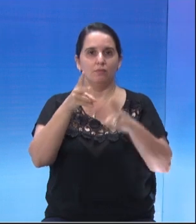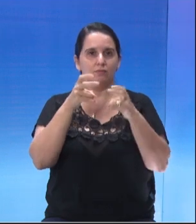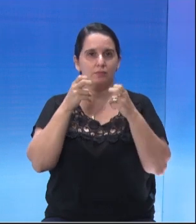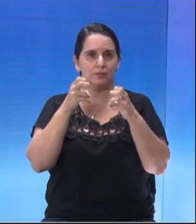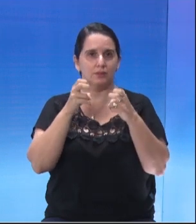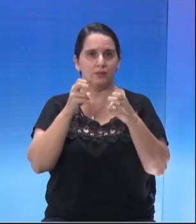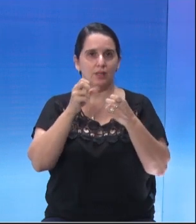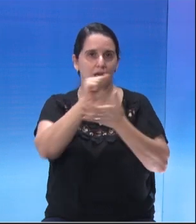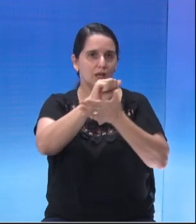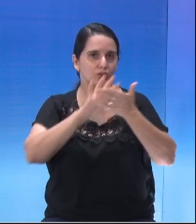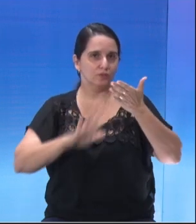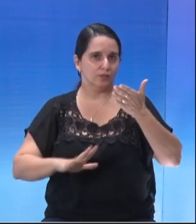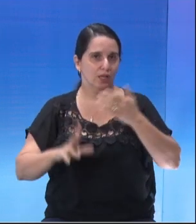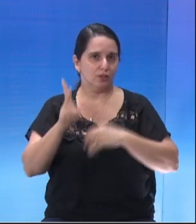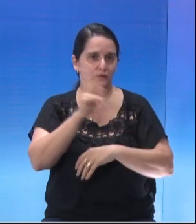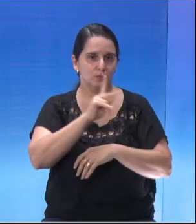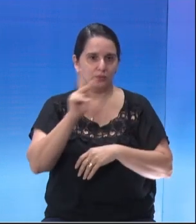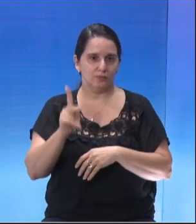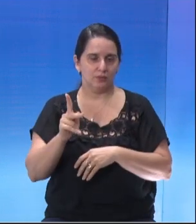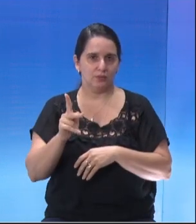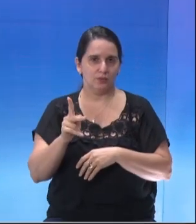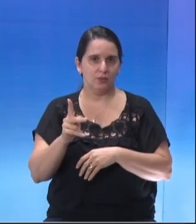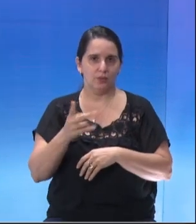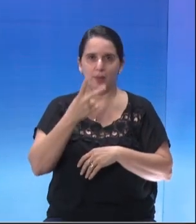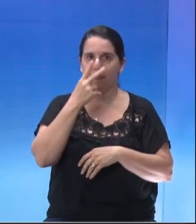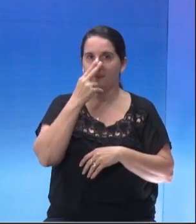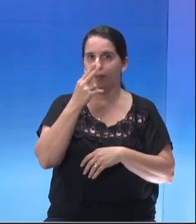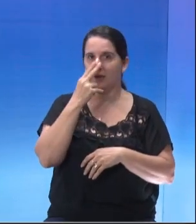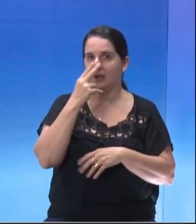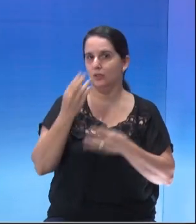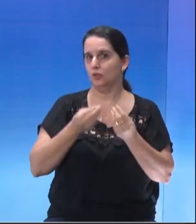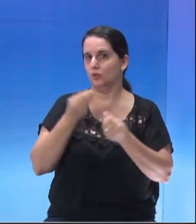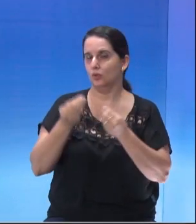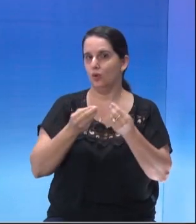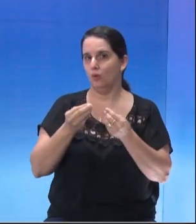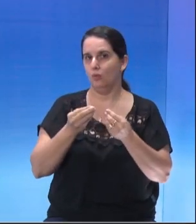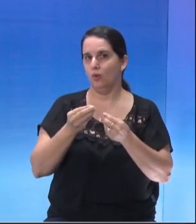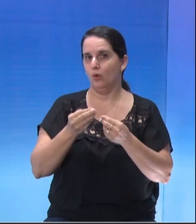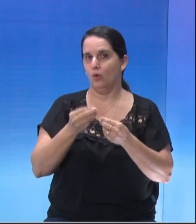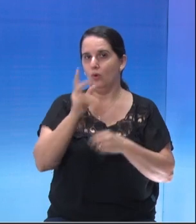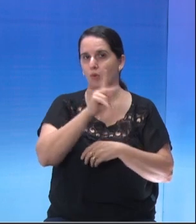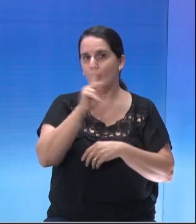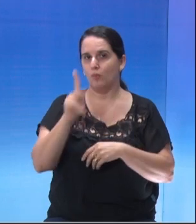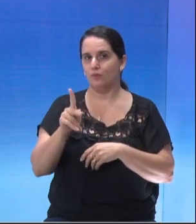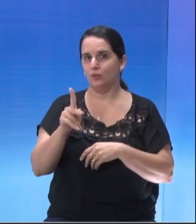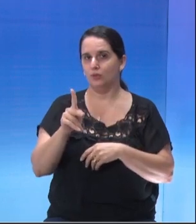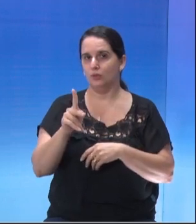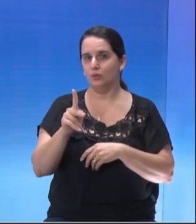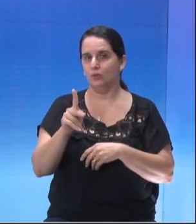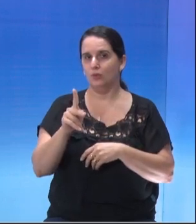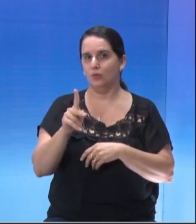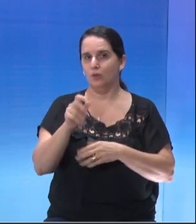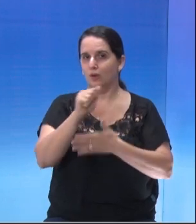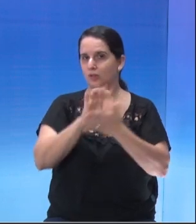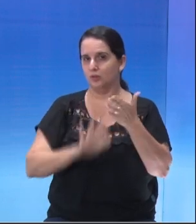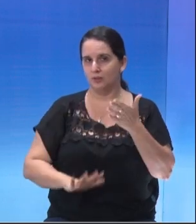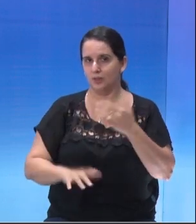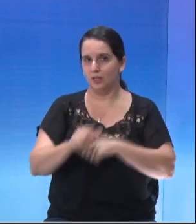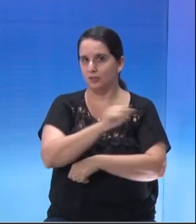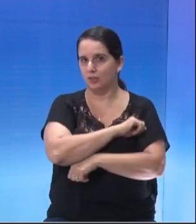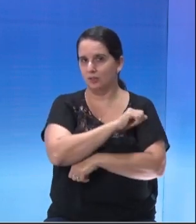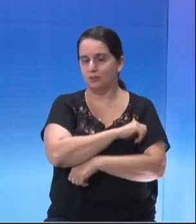docente. Essa ferramenta é uma simulação de uma atividade docente do professor? Docente ou professor? Não, né, gente? A gente viu que não é